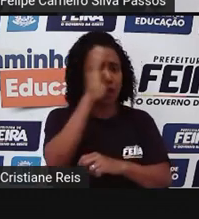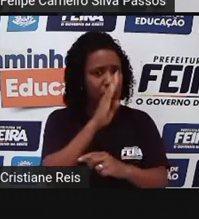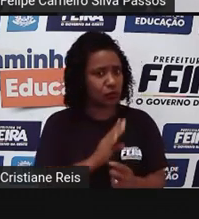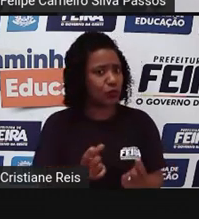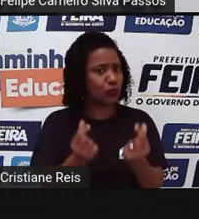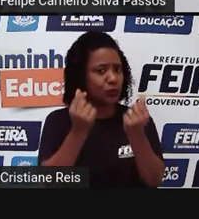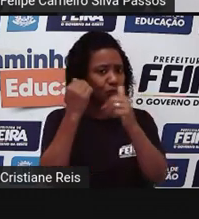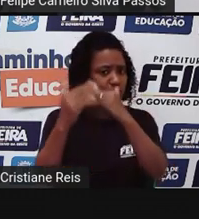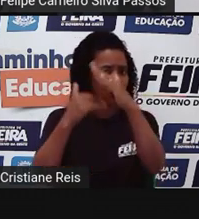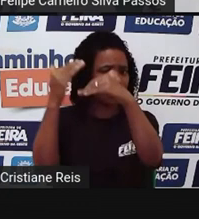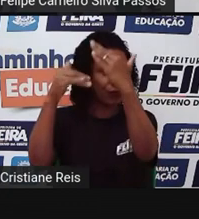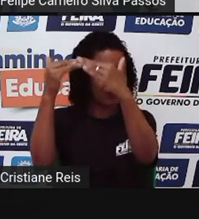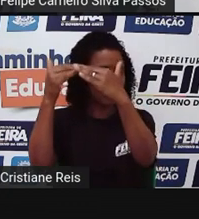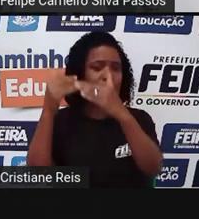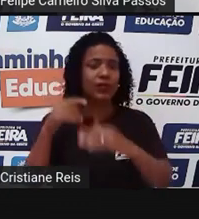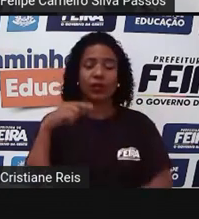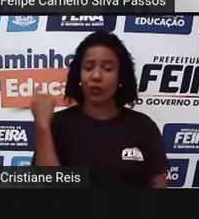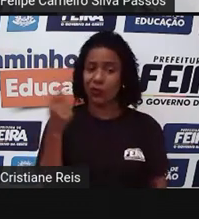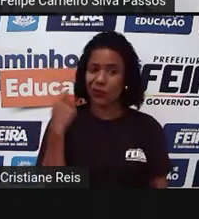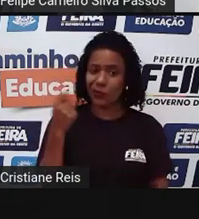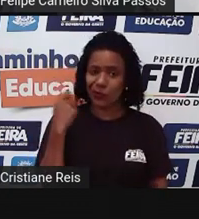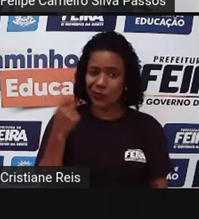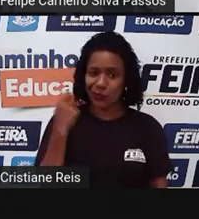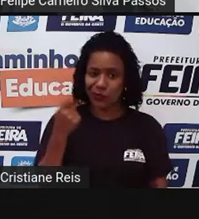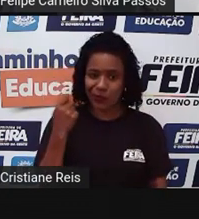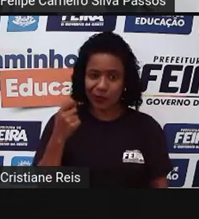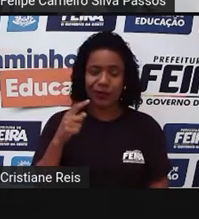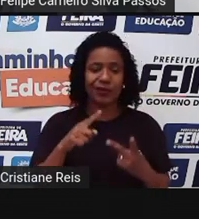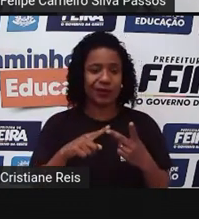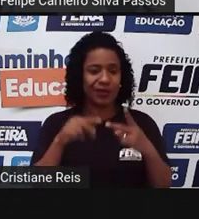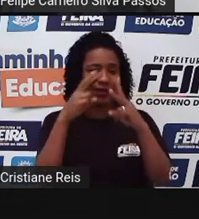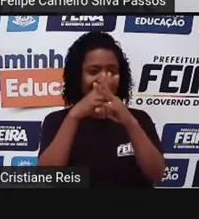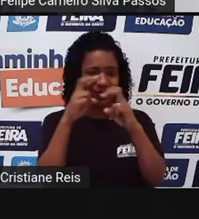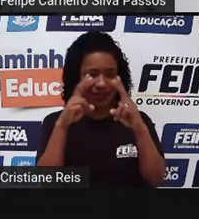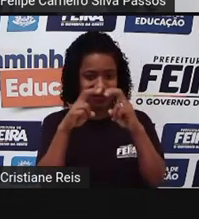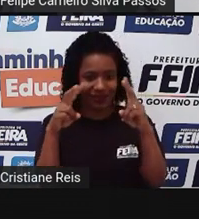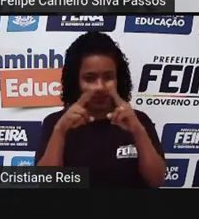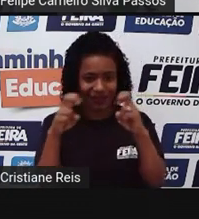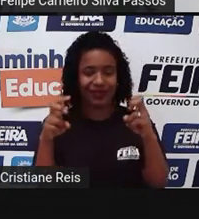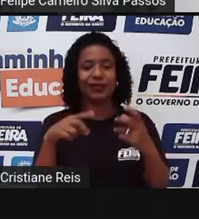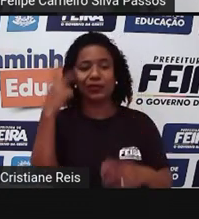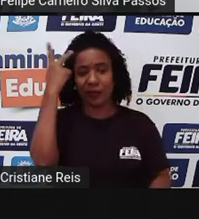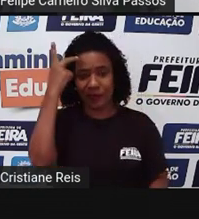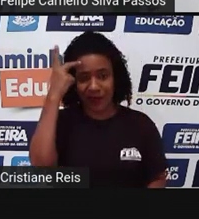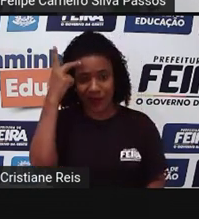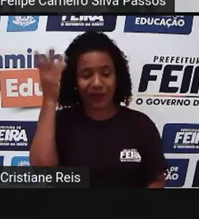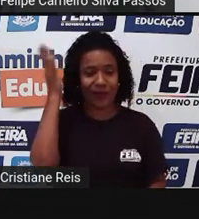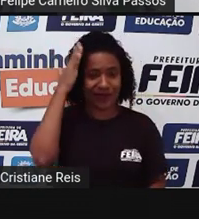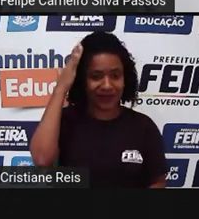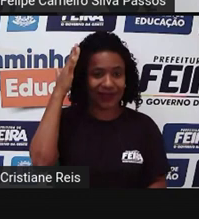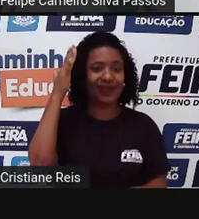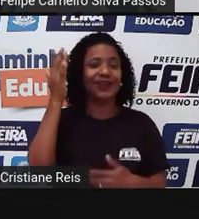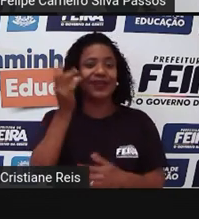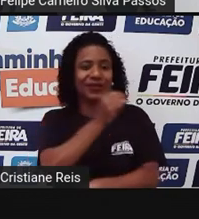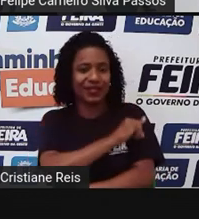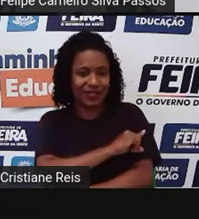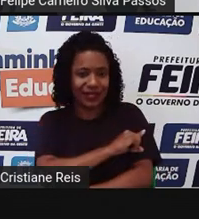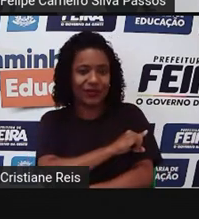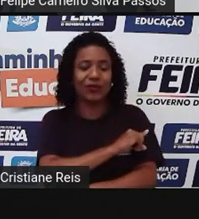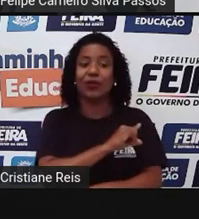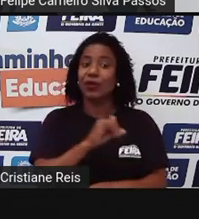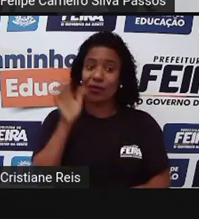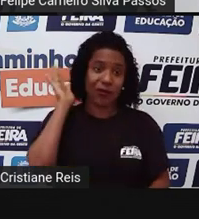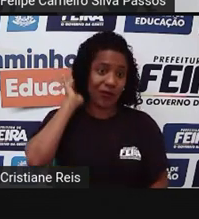são Rio Grande do Sul, Santa Catarina, São Paulo, Paraná, Rio de Janeiro, Espírito Santo, Mato Grosso do